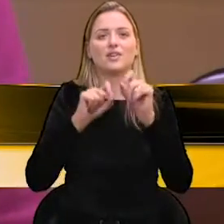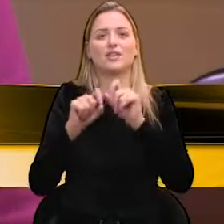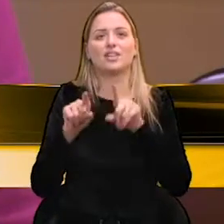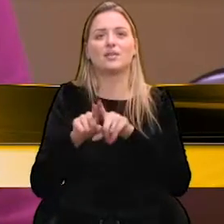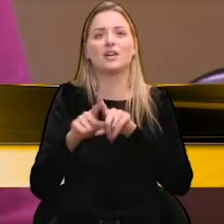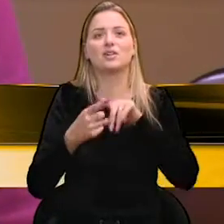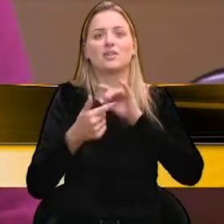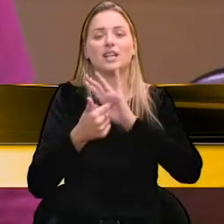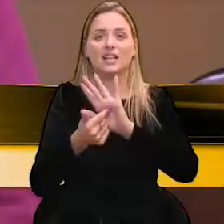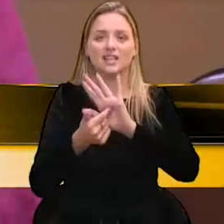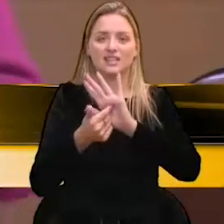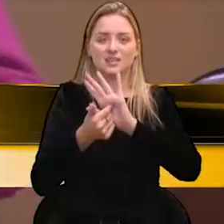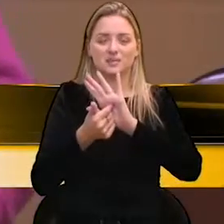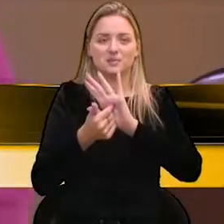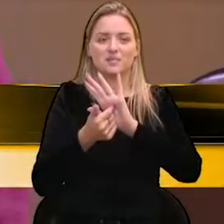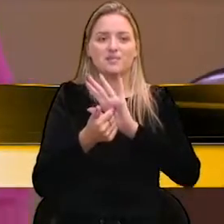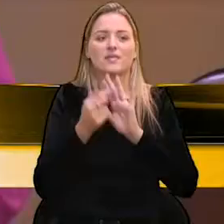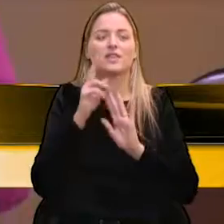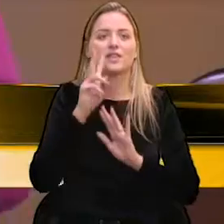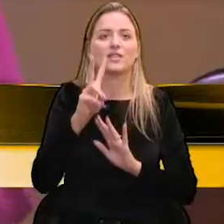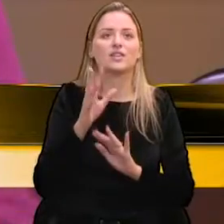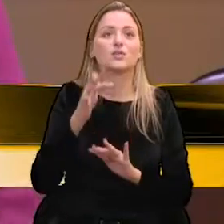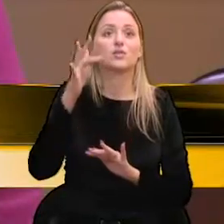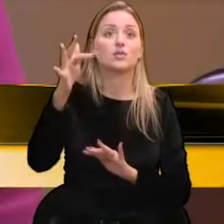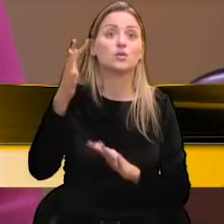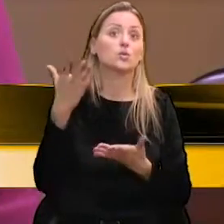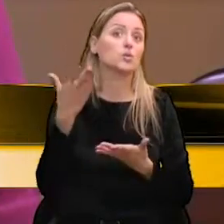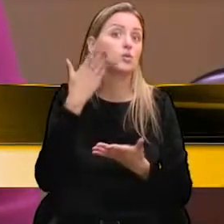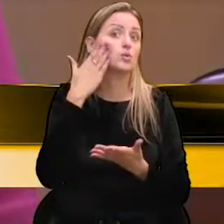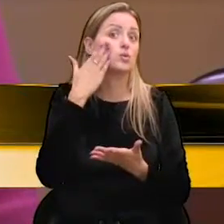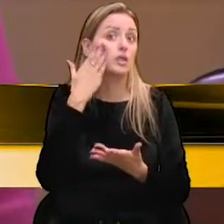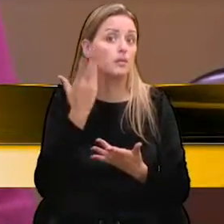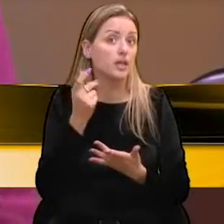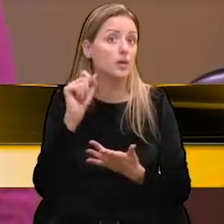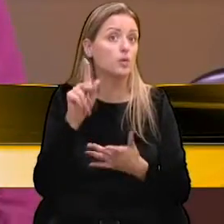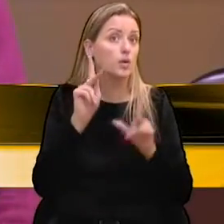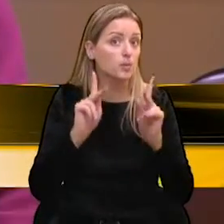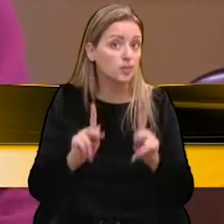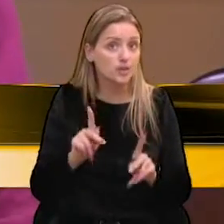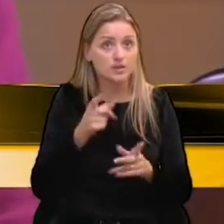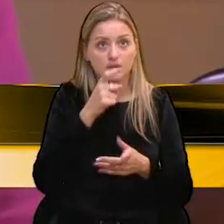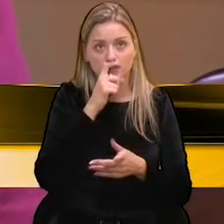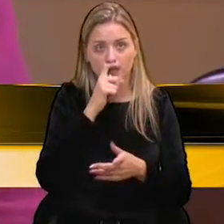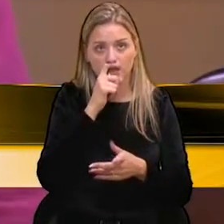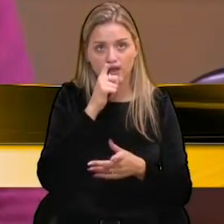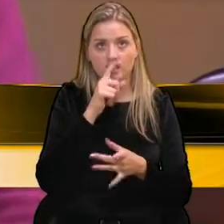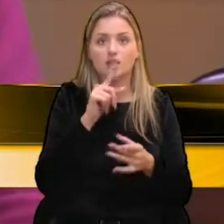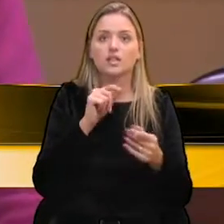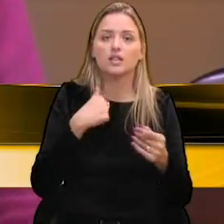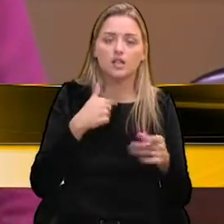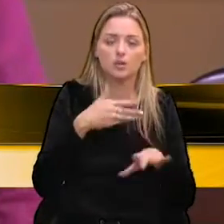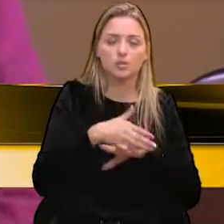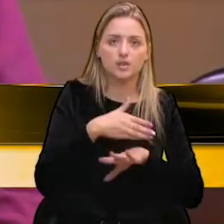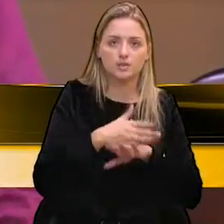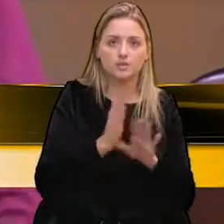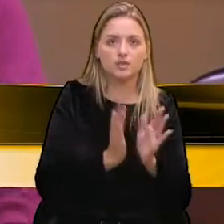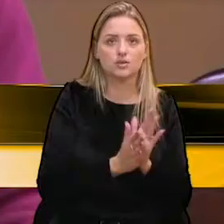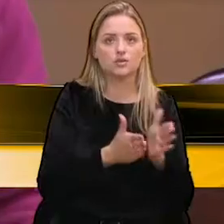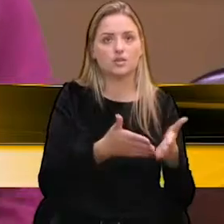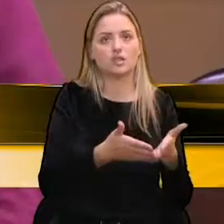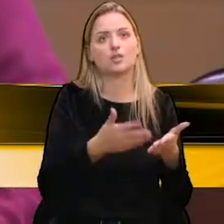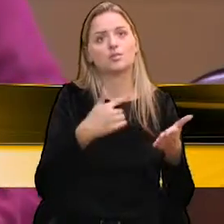que vem ao mundo, de lá na frente, no mínimo, saber quem é o pai. Então, mesmo fazendo parte da comissão, a